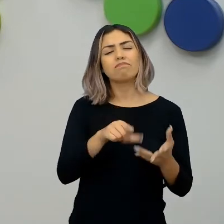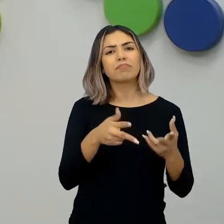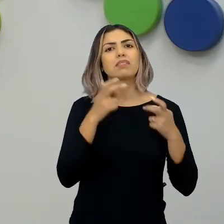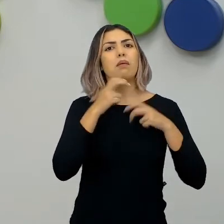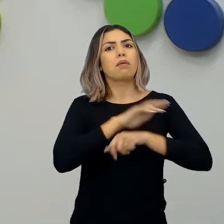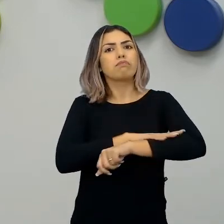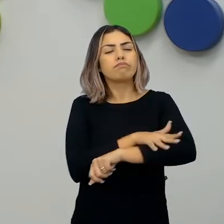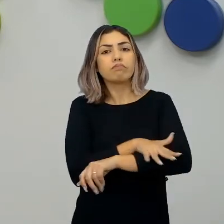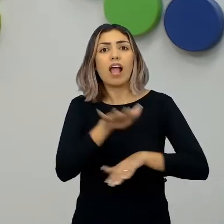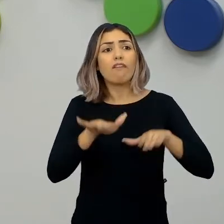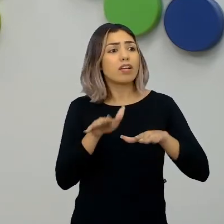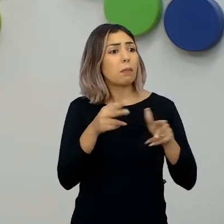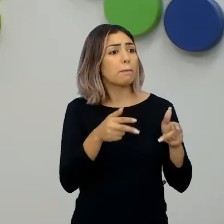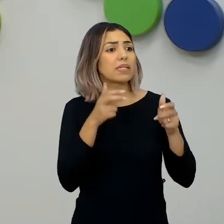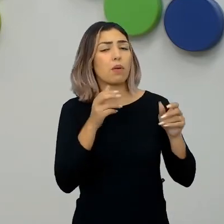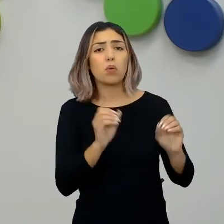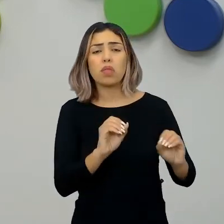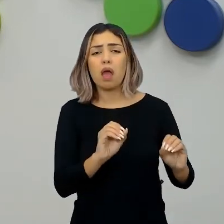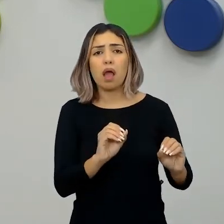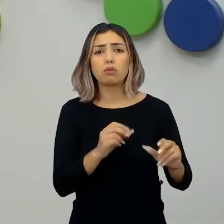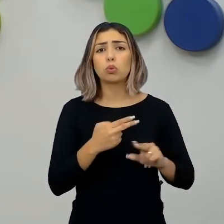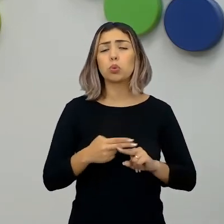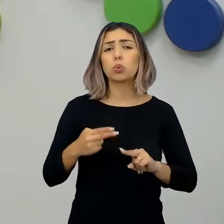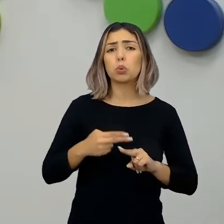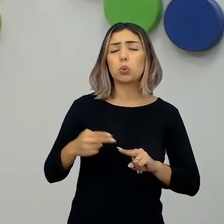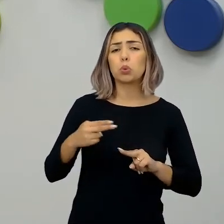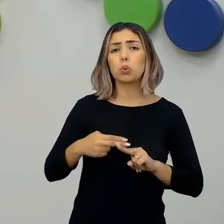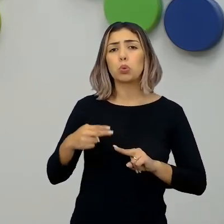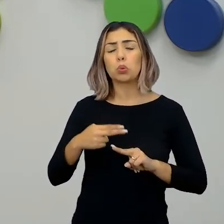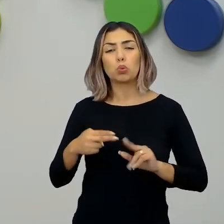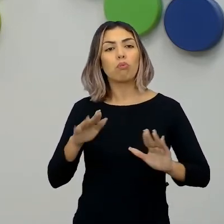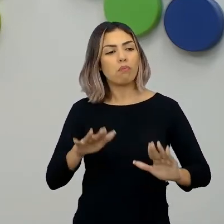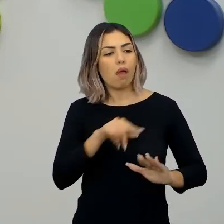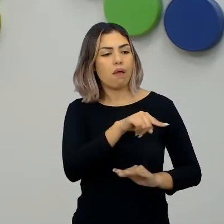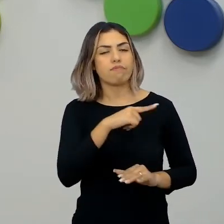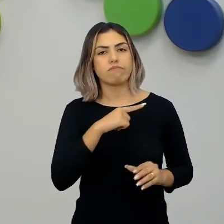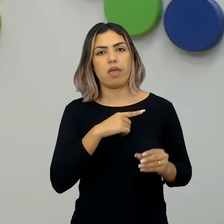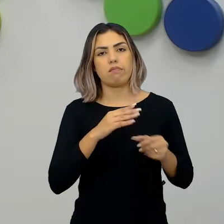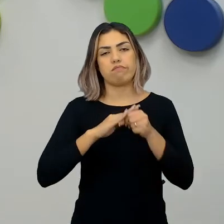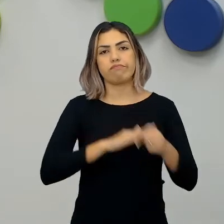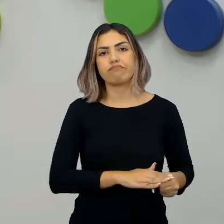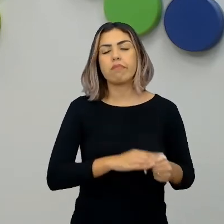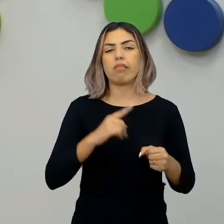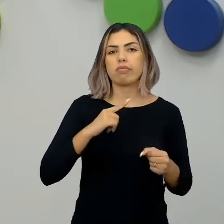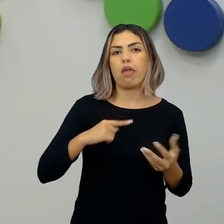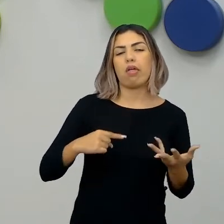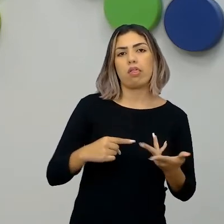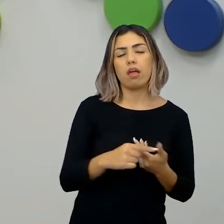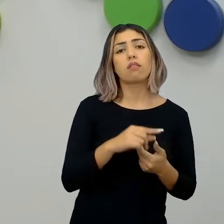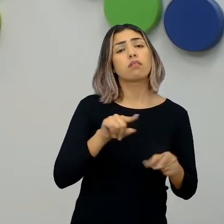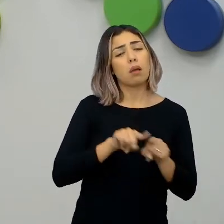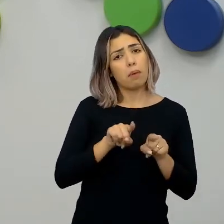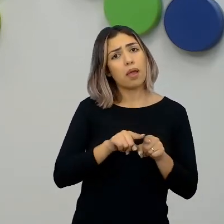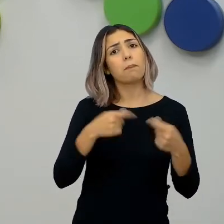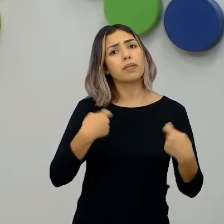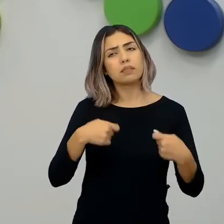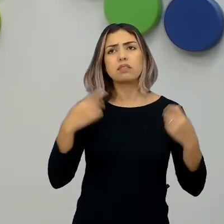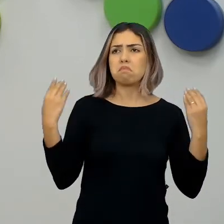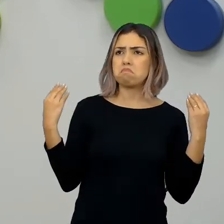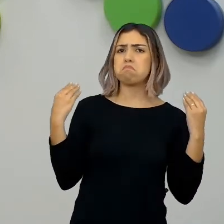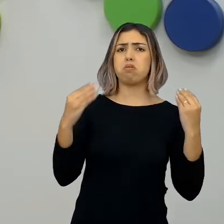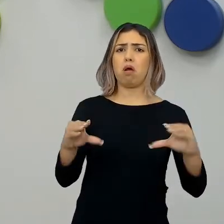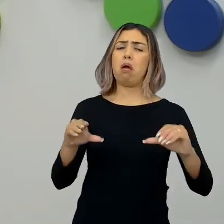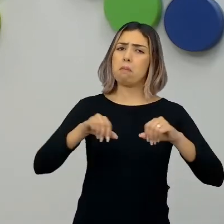são invisibilizadas, né? Então, às vezes precisa ser reiterado na mídia para aquilo que não seria um problema se tornar um problema,